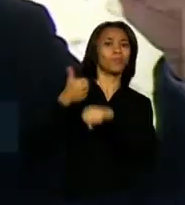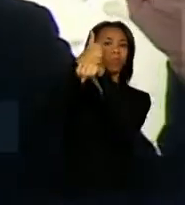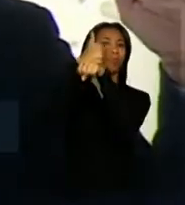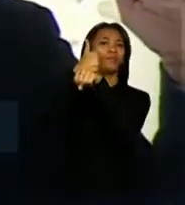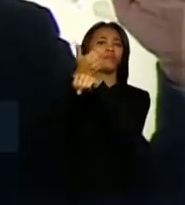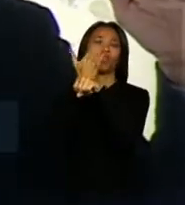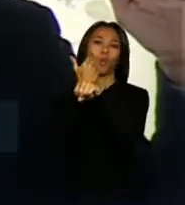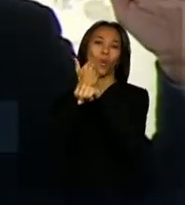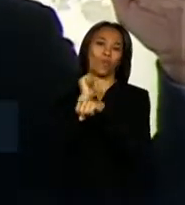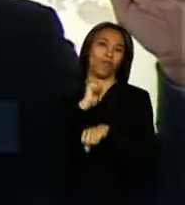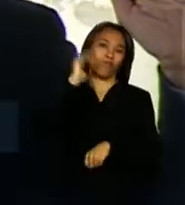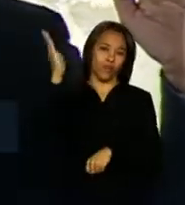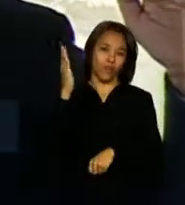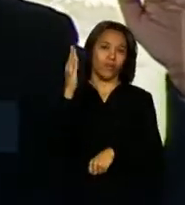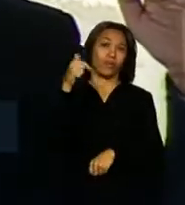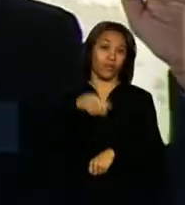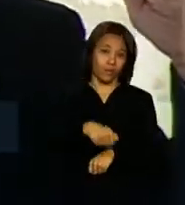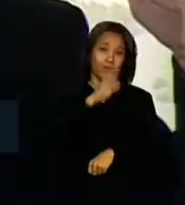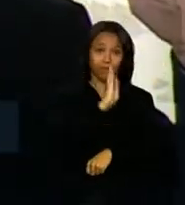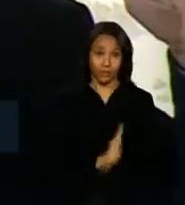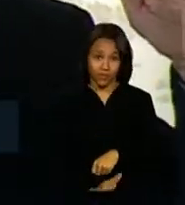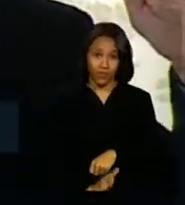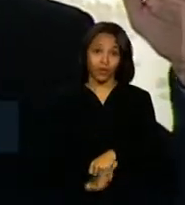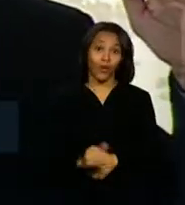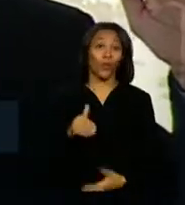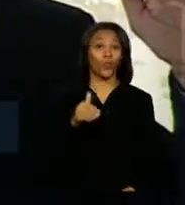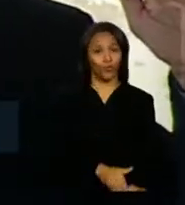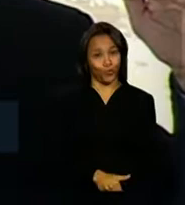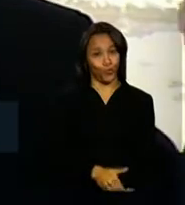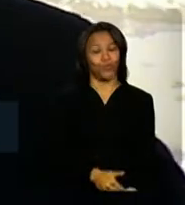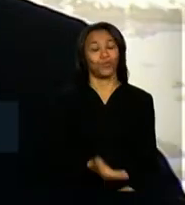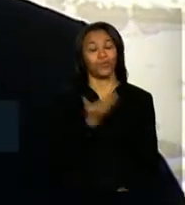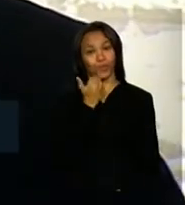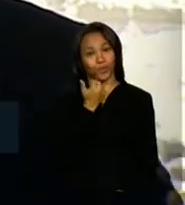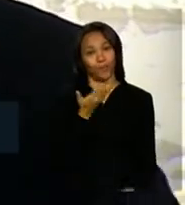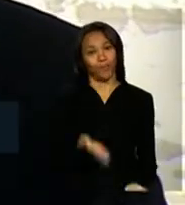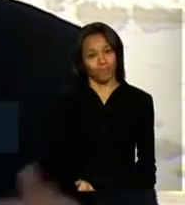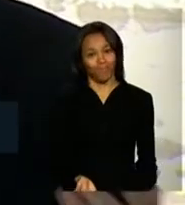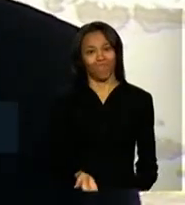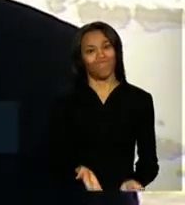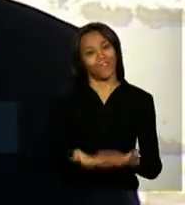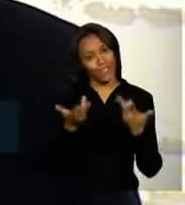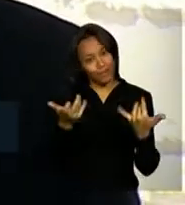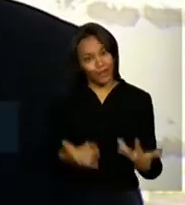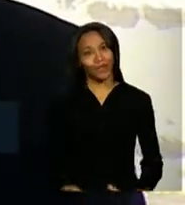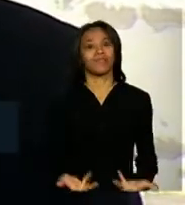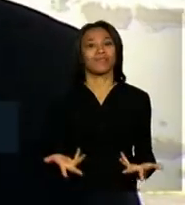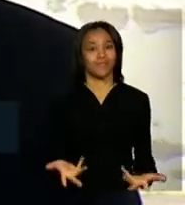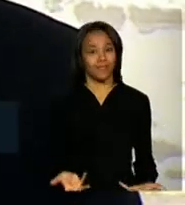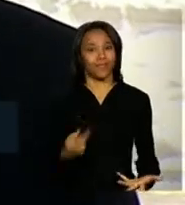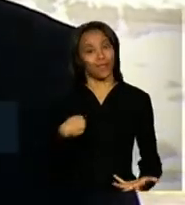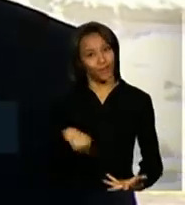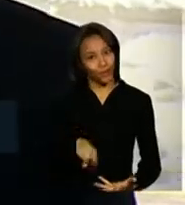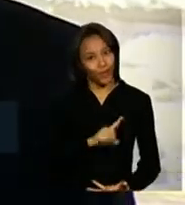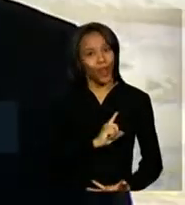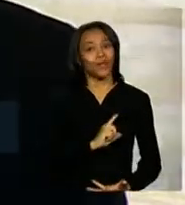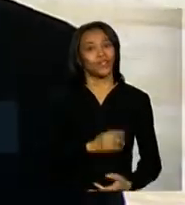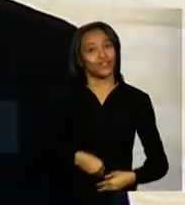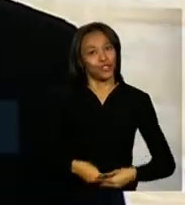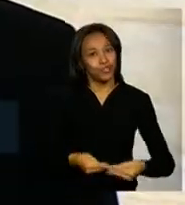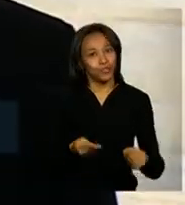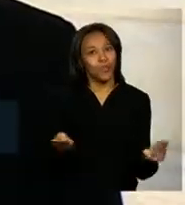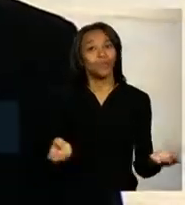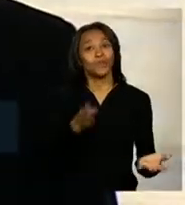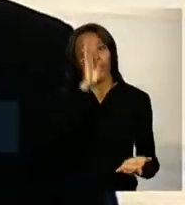consumo e no Brasil é o último tá aí a explicação para a gente estar distribuindo